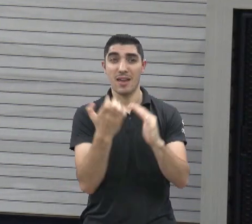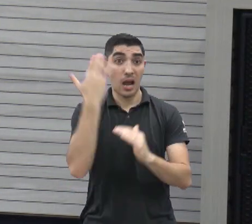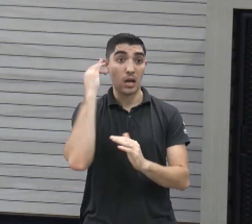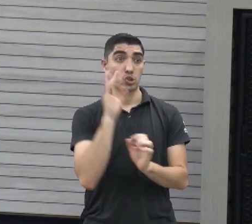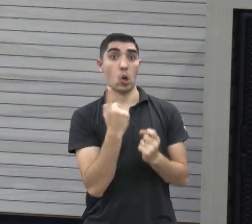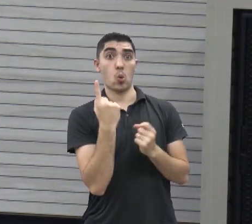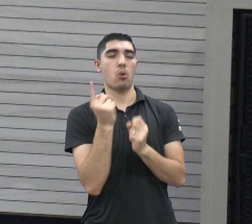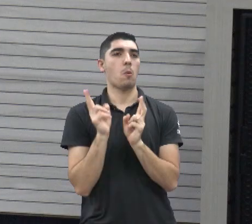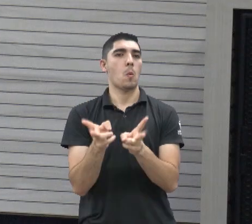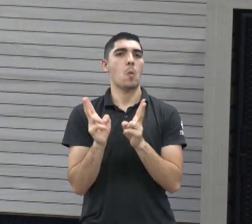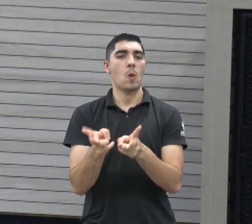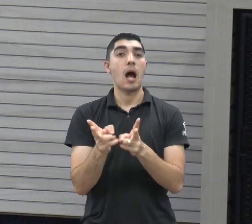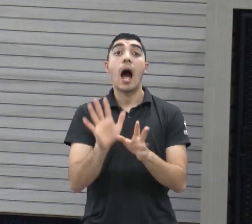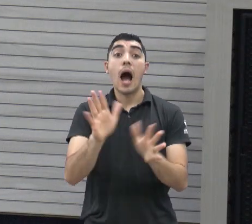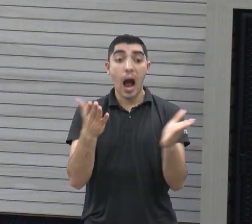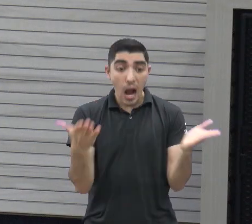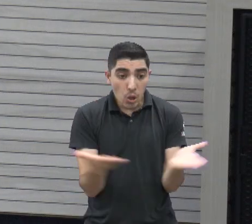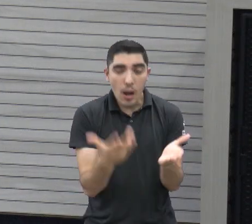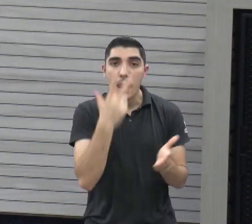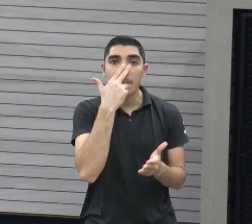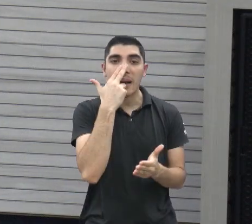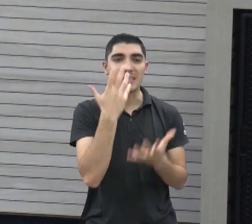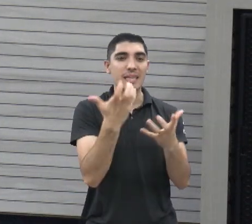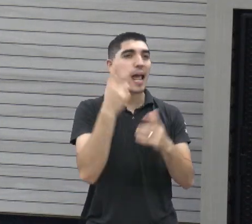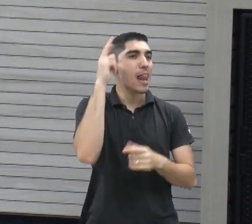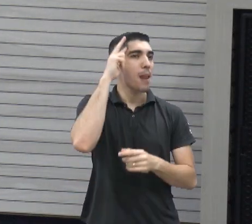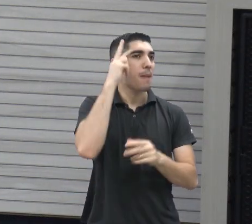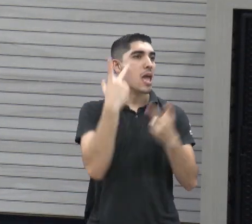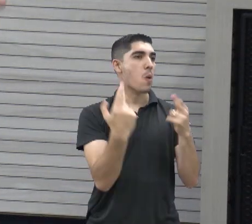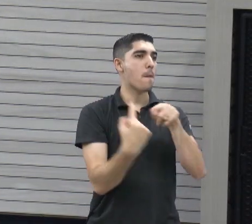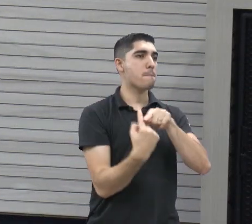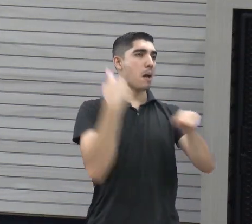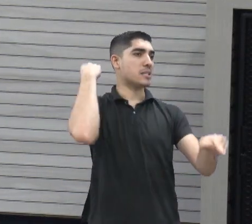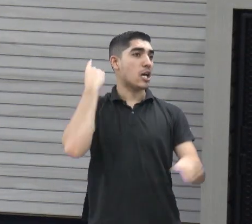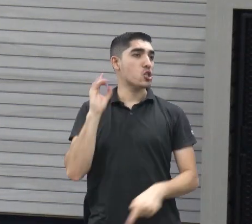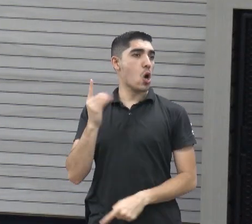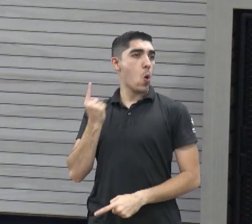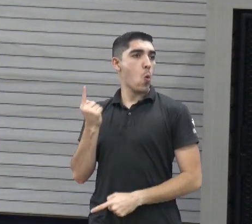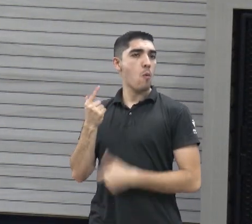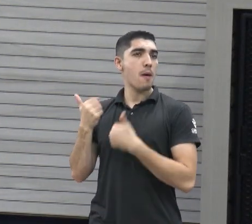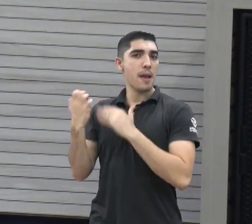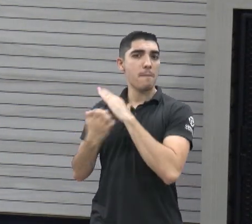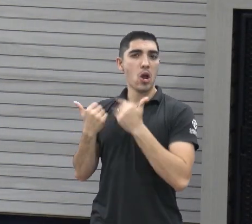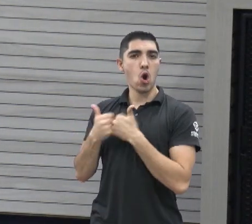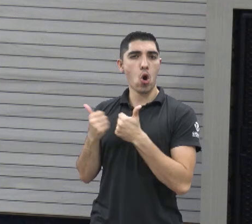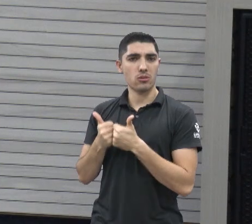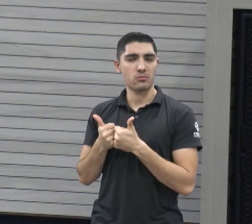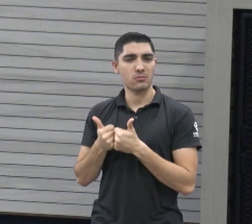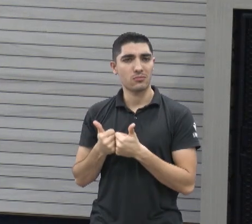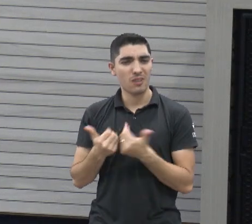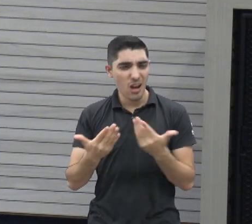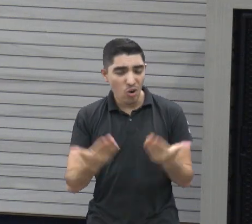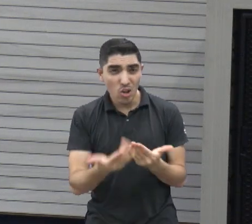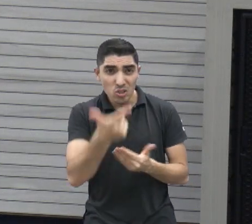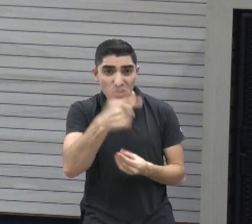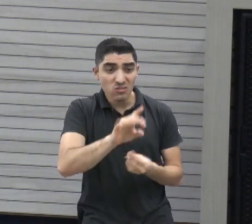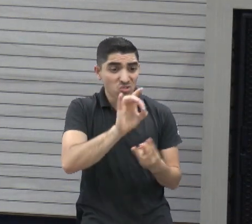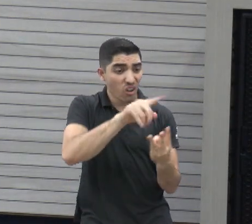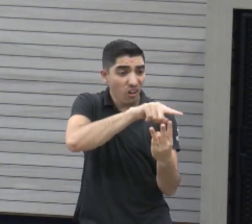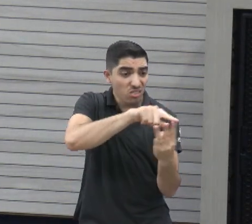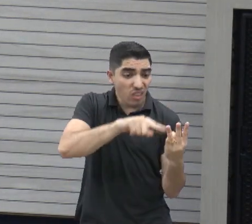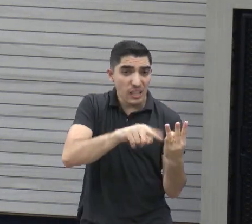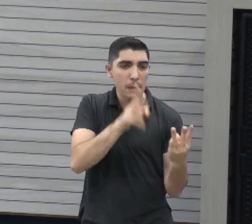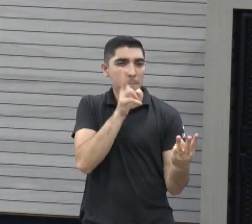gente volta ao passado, né? Infelizmente, novamente, as empresas de ônibus, elas